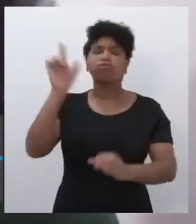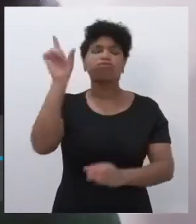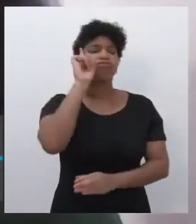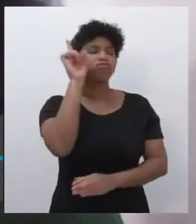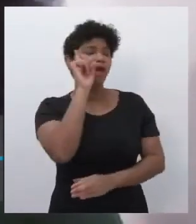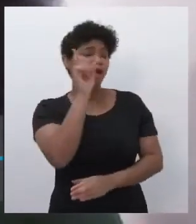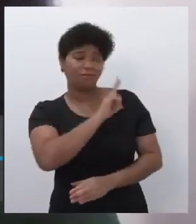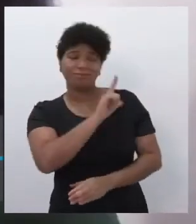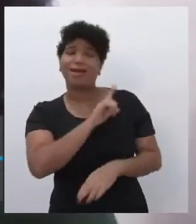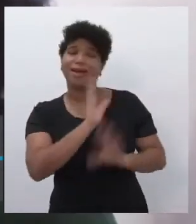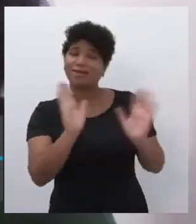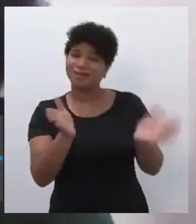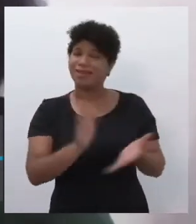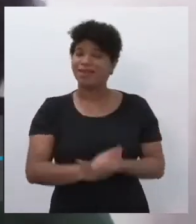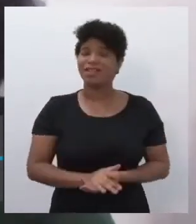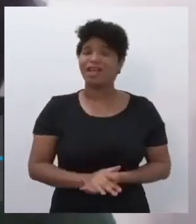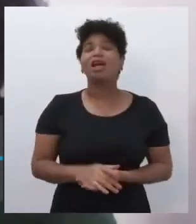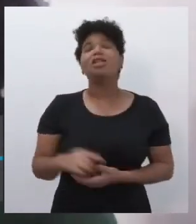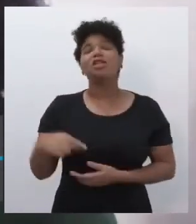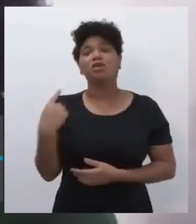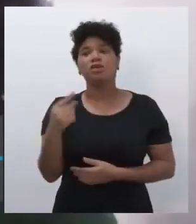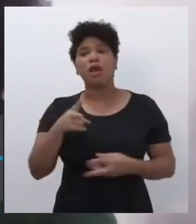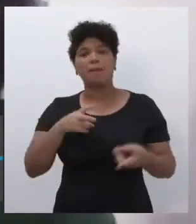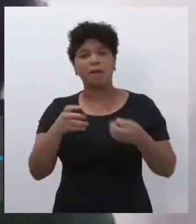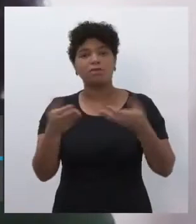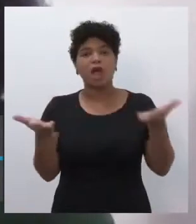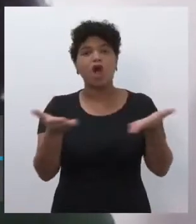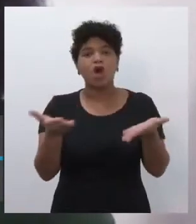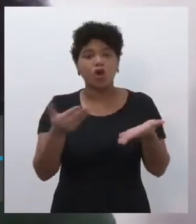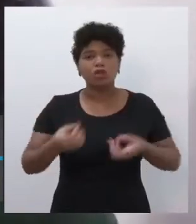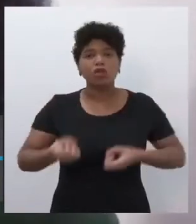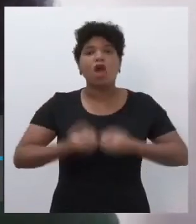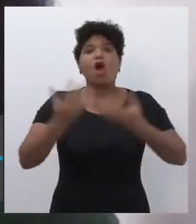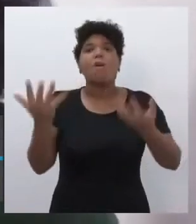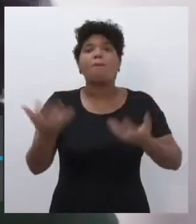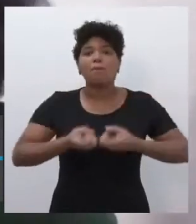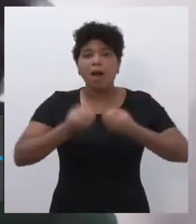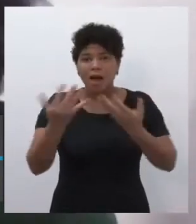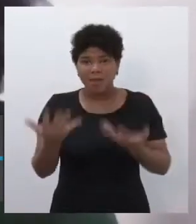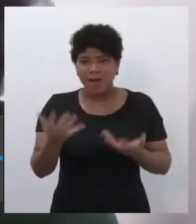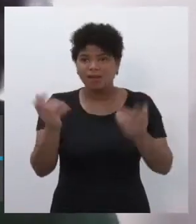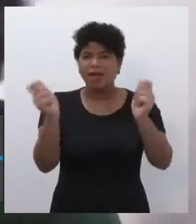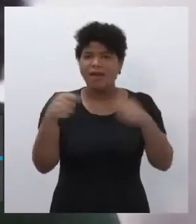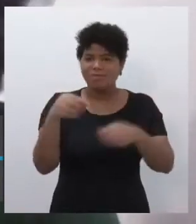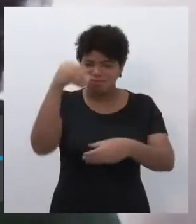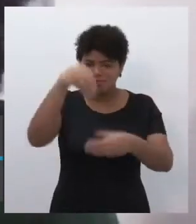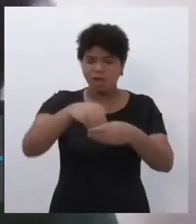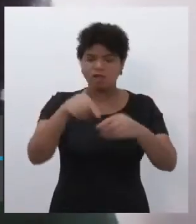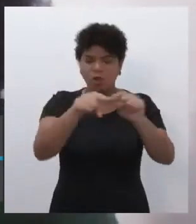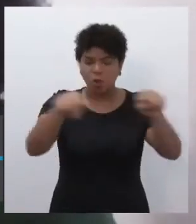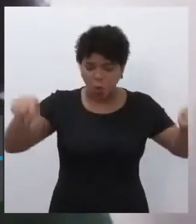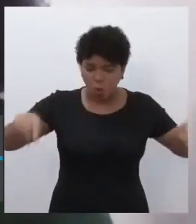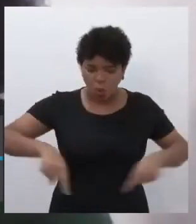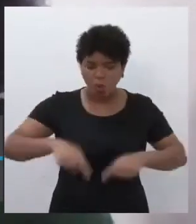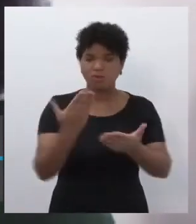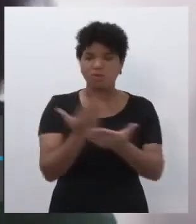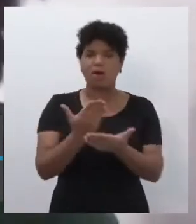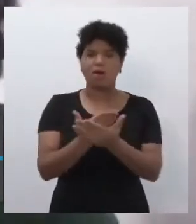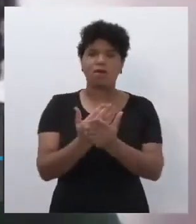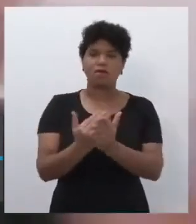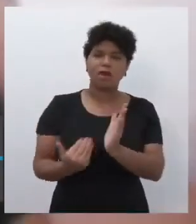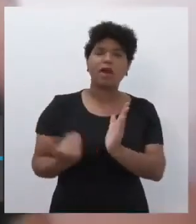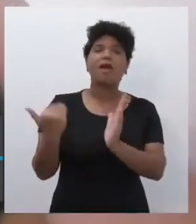dia. E é por isso que a gente vem acrescentar e enriquecer essa ação na sala de aula com esse recurso.